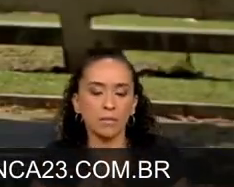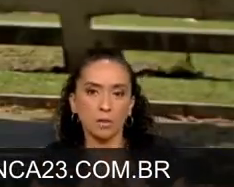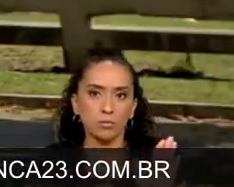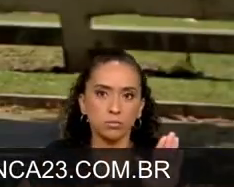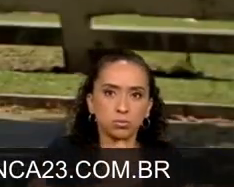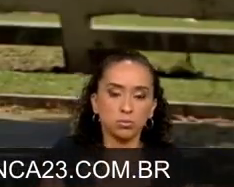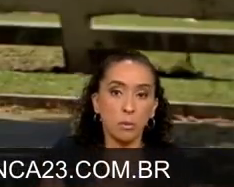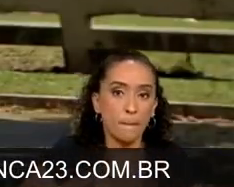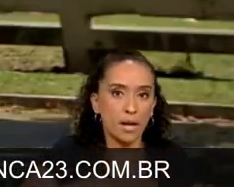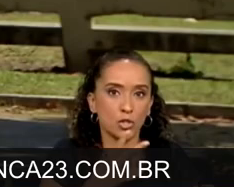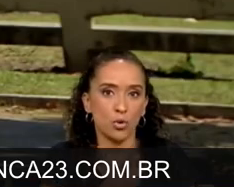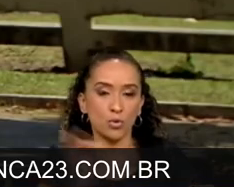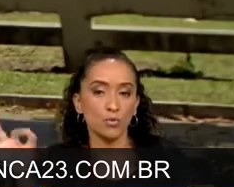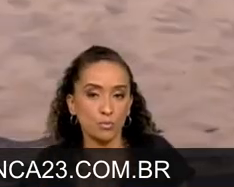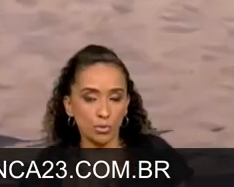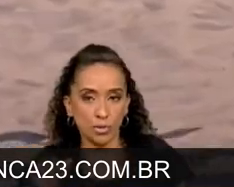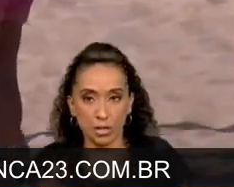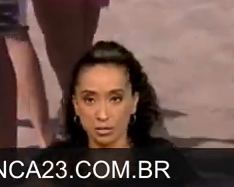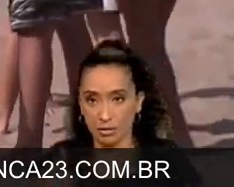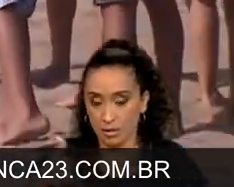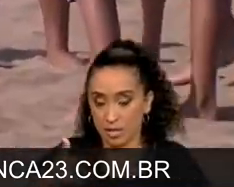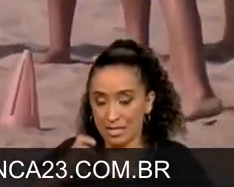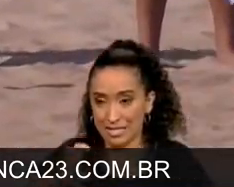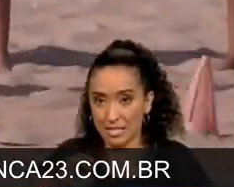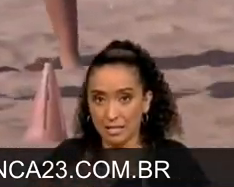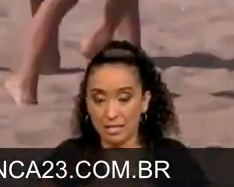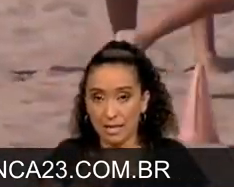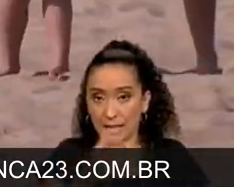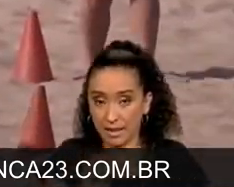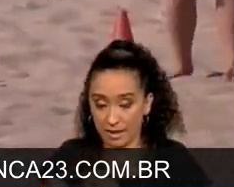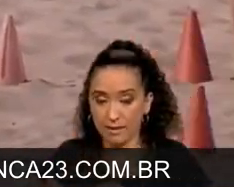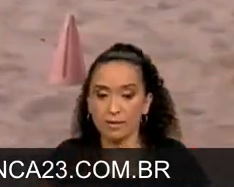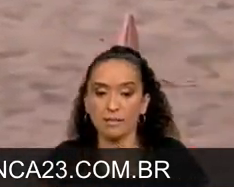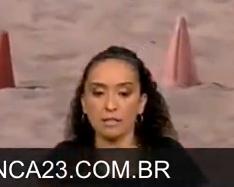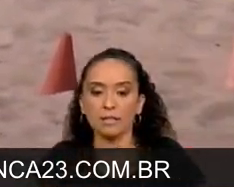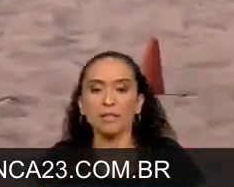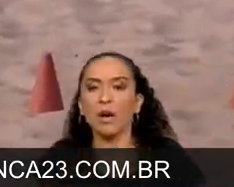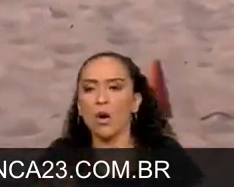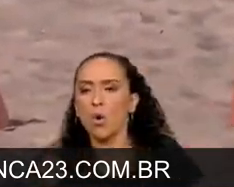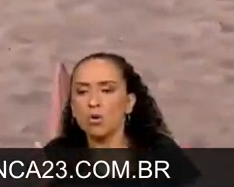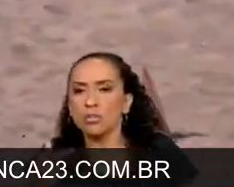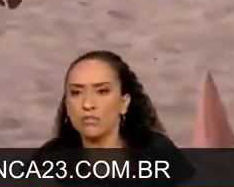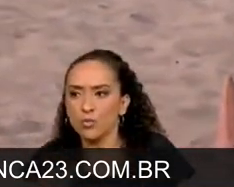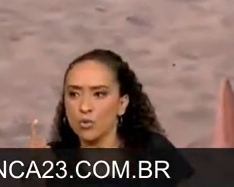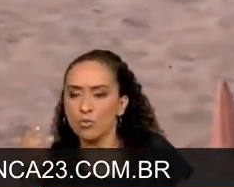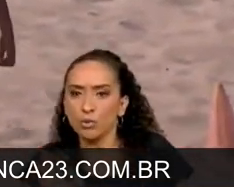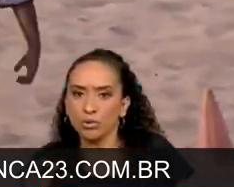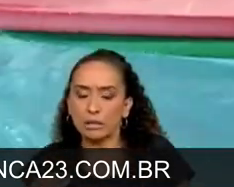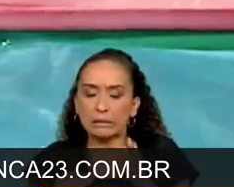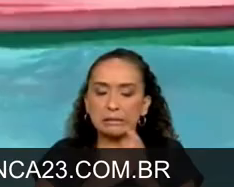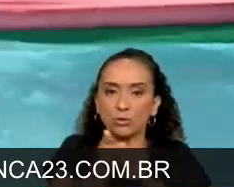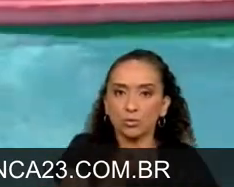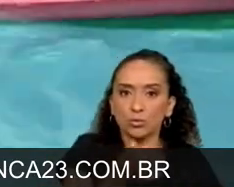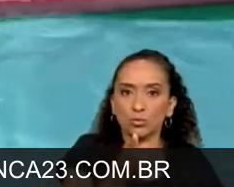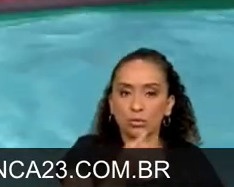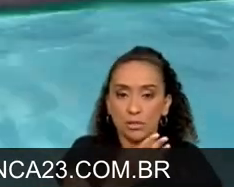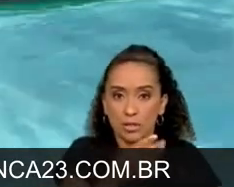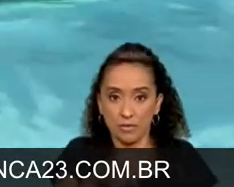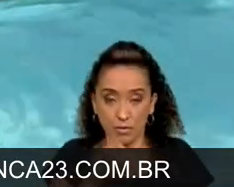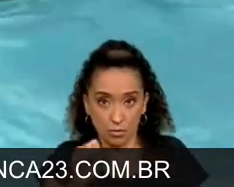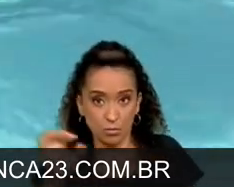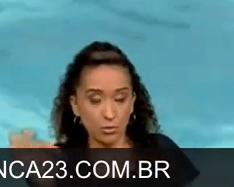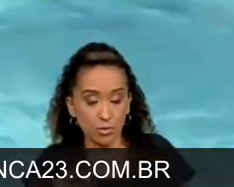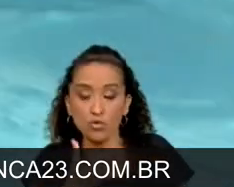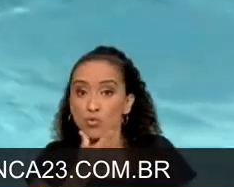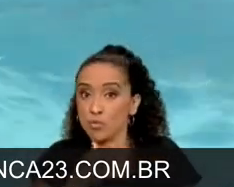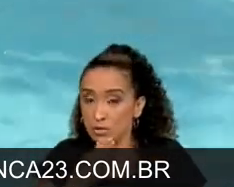de 2% na faixa etária de 5 a 10 anos. Saltou de 11,1% para 13,8% entre